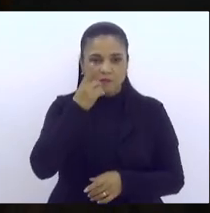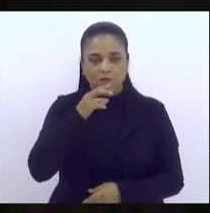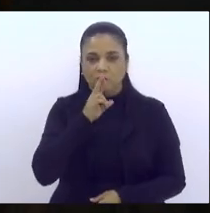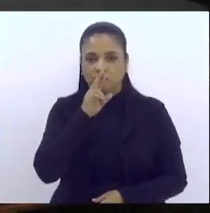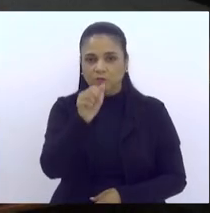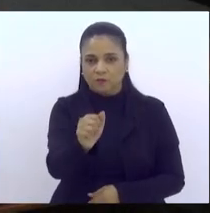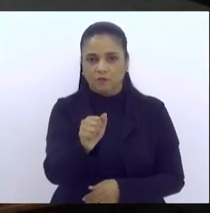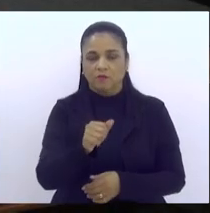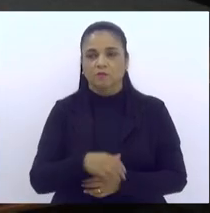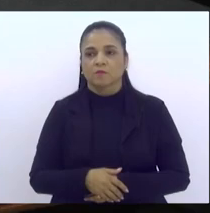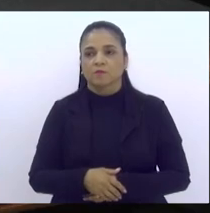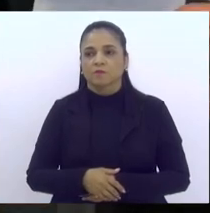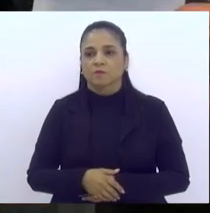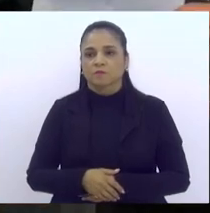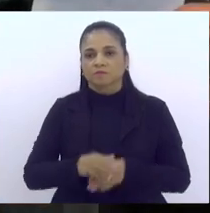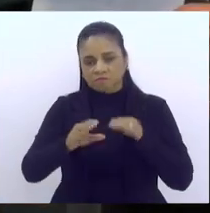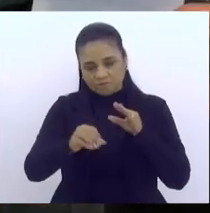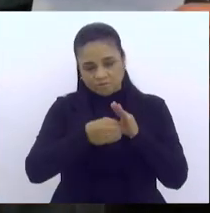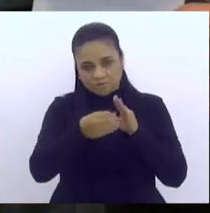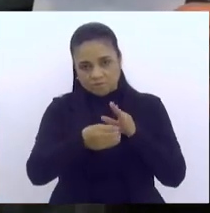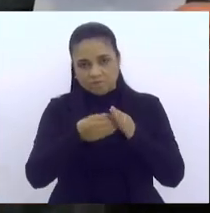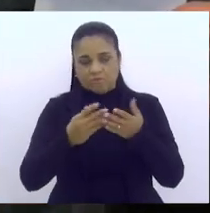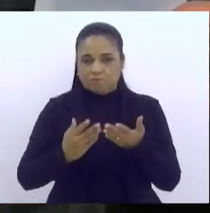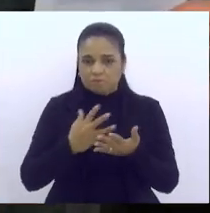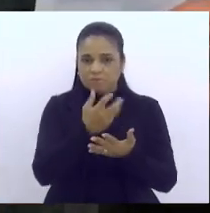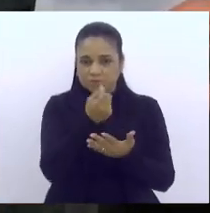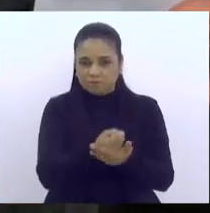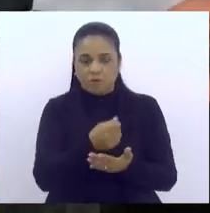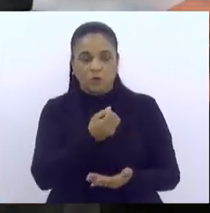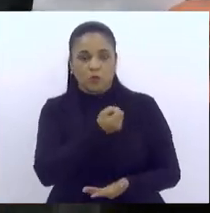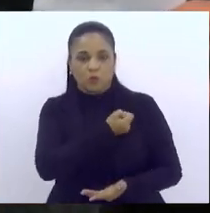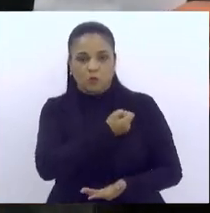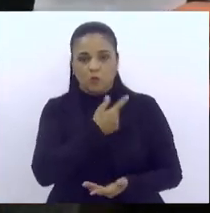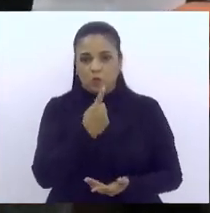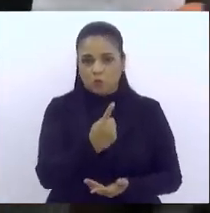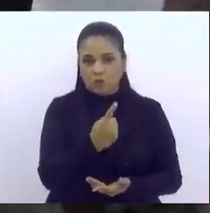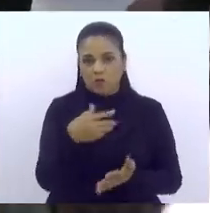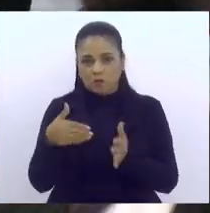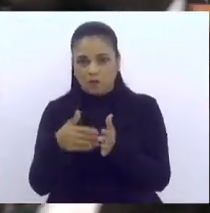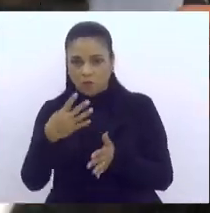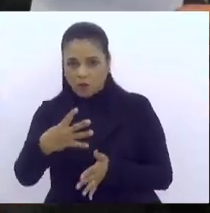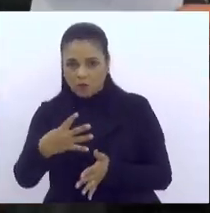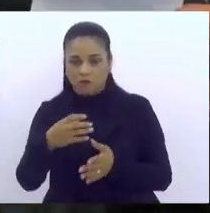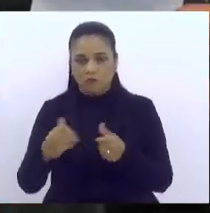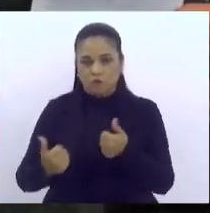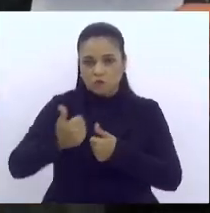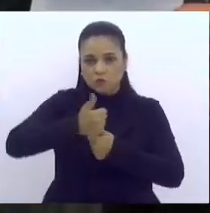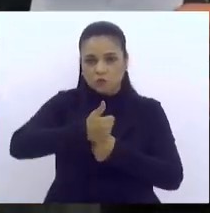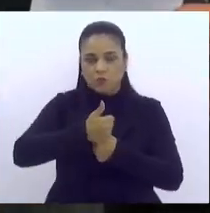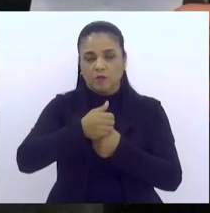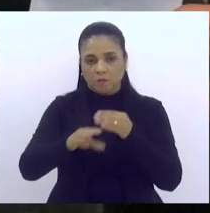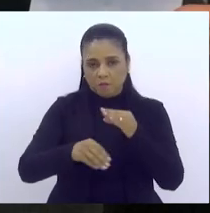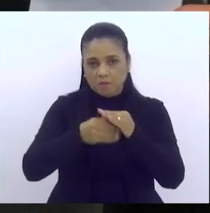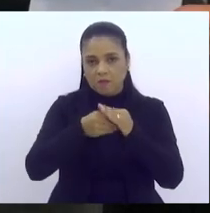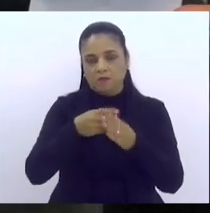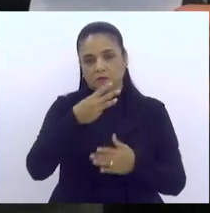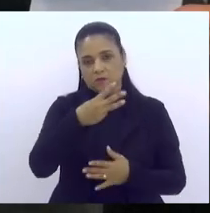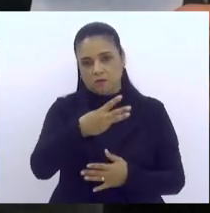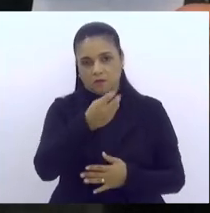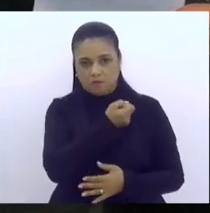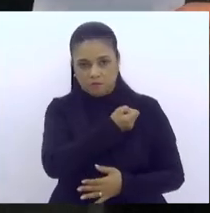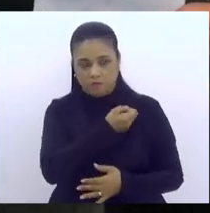Amorim. Senhor presidente, parecer é favorável às emendas de 1 a 4 da Comissão de Saúde, favorável com subemenda à emenda número 3,